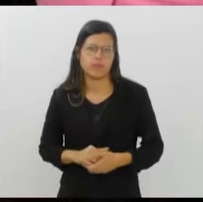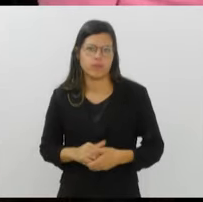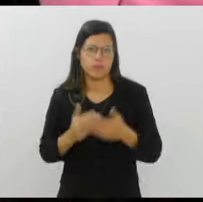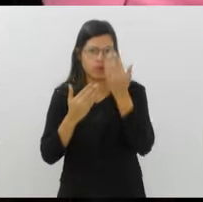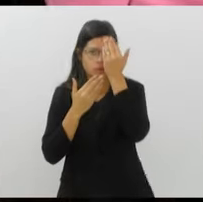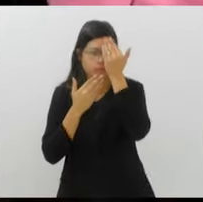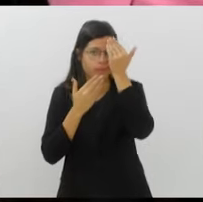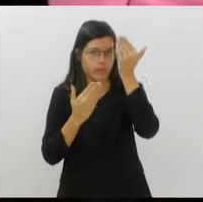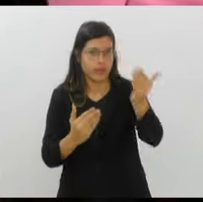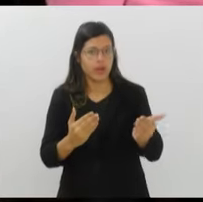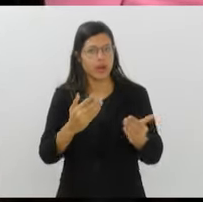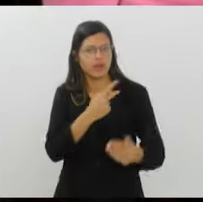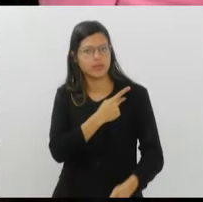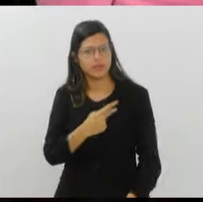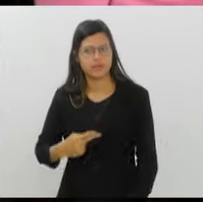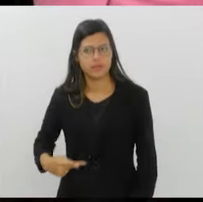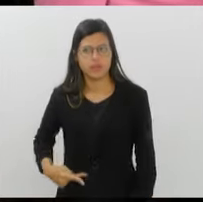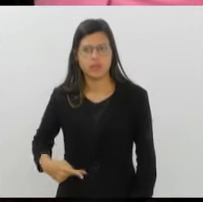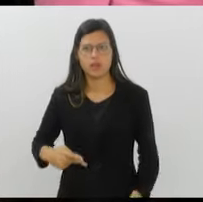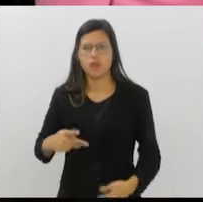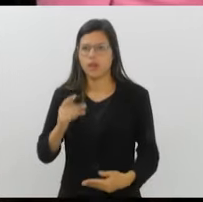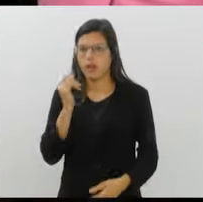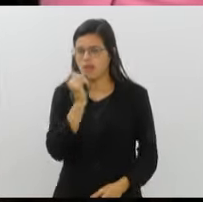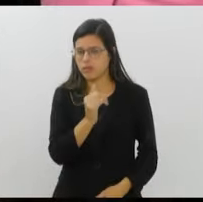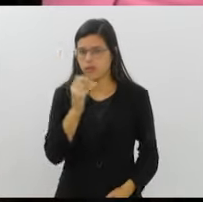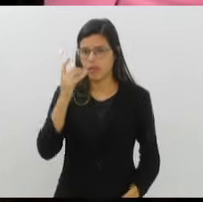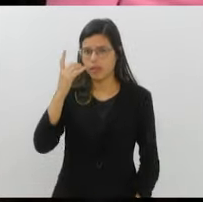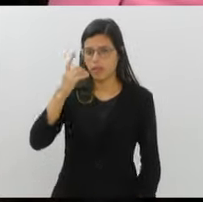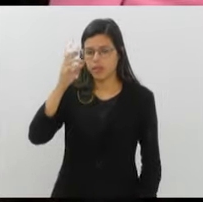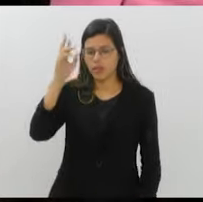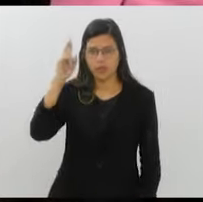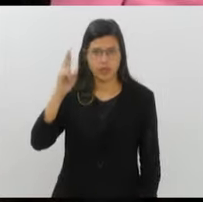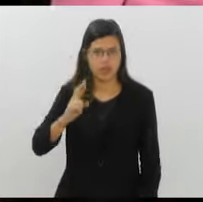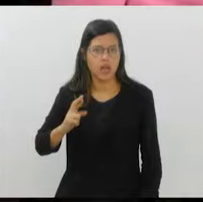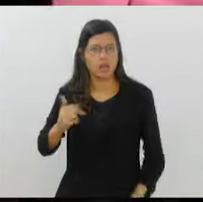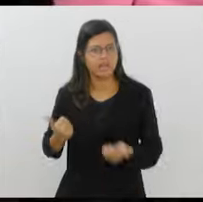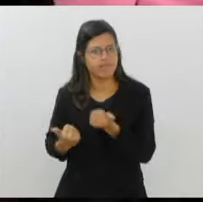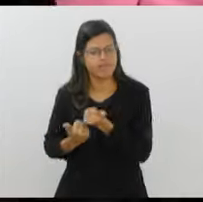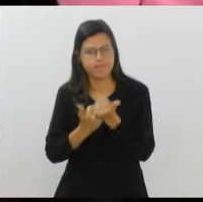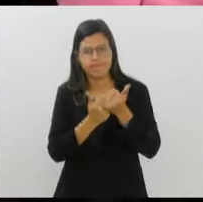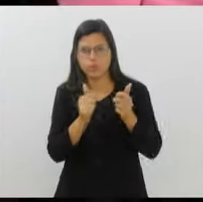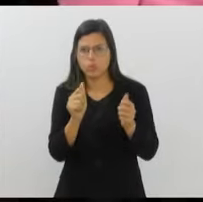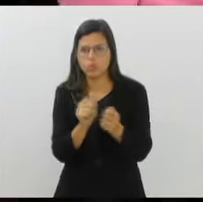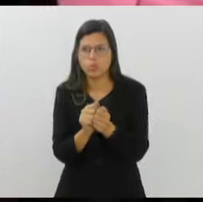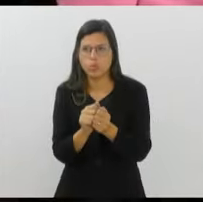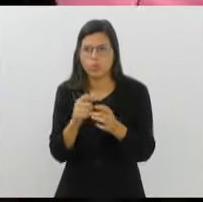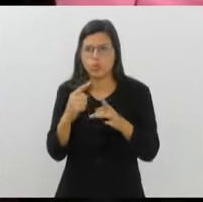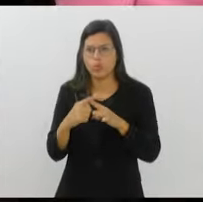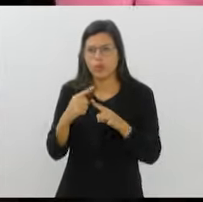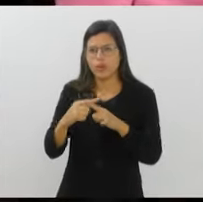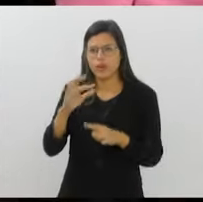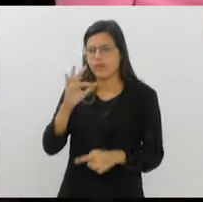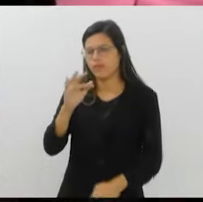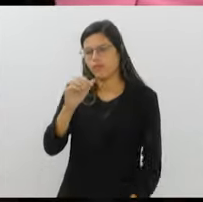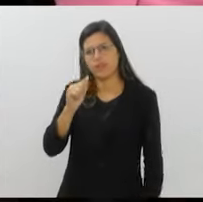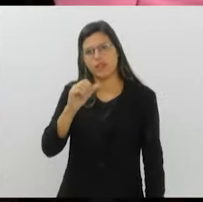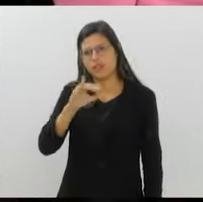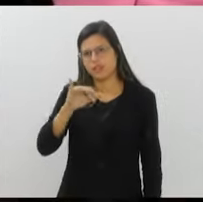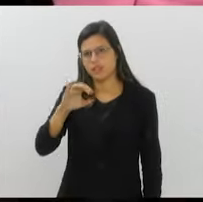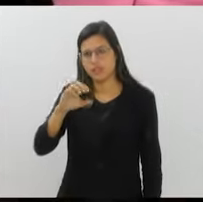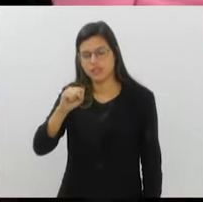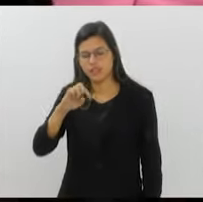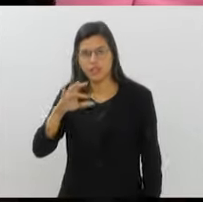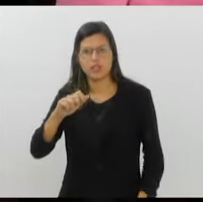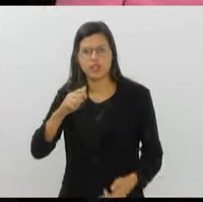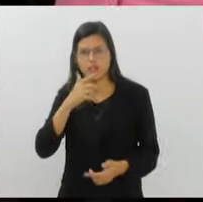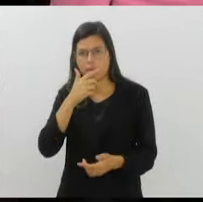obrigada, presidenta, e dizer, deputada Renata, que pode contar conosco, porque fascistas, misóginos, machistas